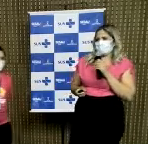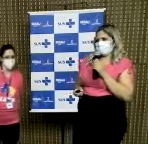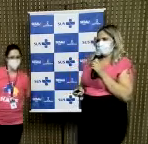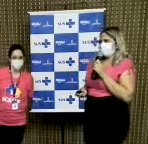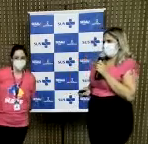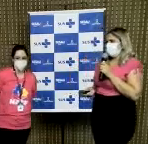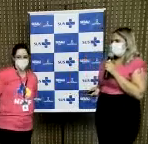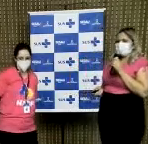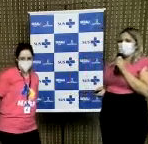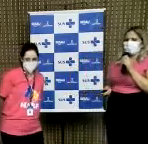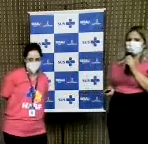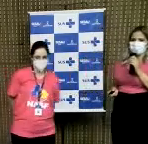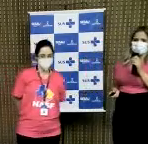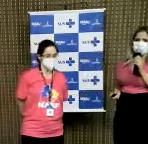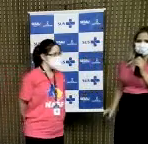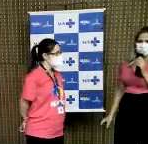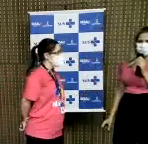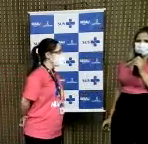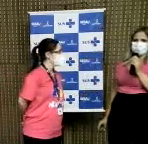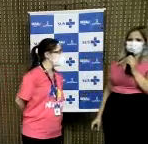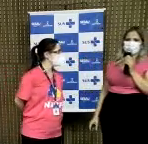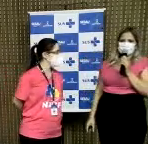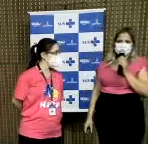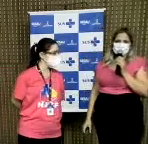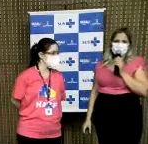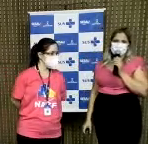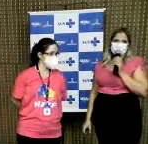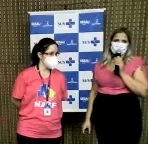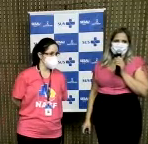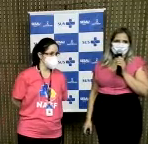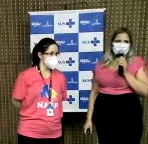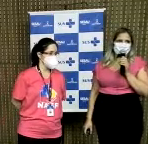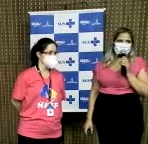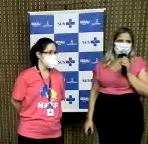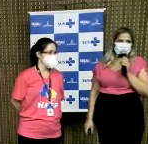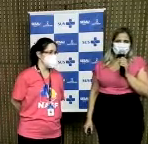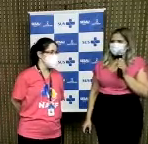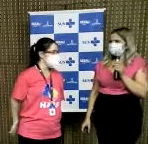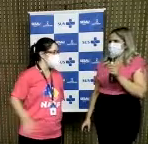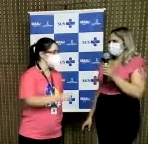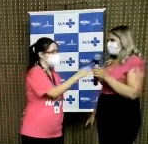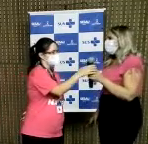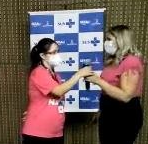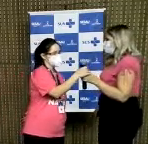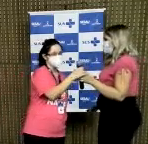Agora eu vou passar para a Ariadne, que ela vai falar um pouquinho do trabalho do NASF na unidade.